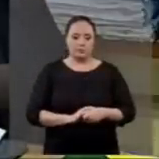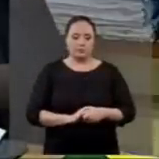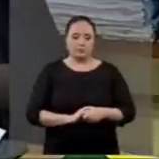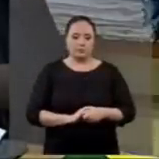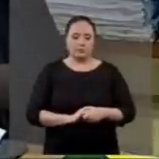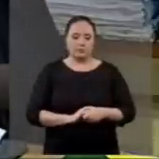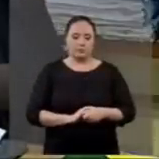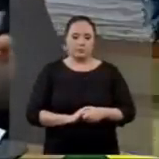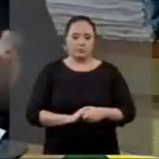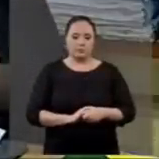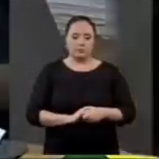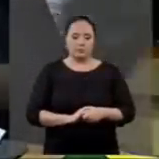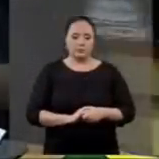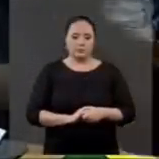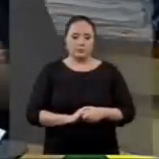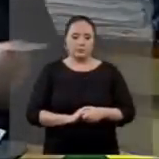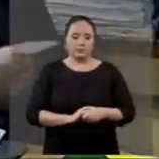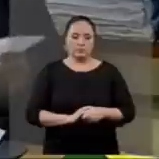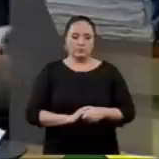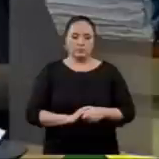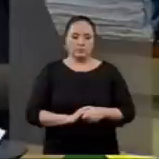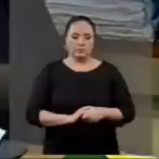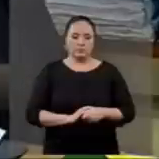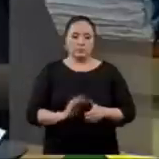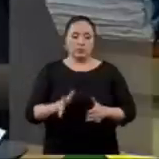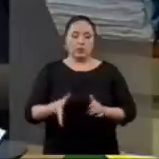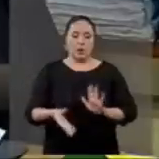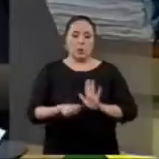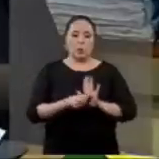balizaram o nosso debate